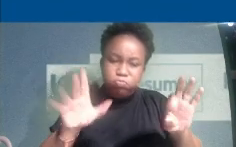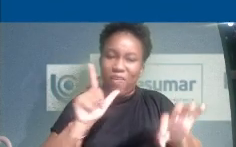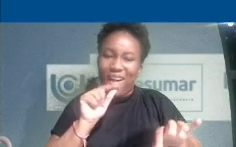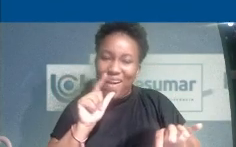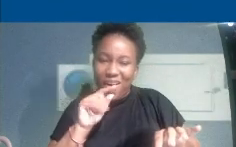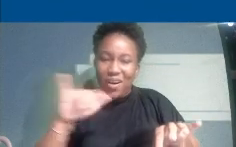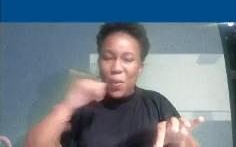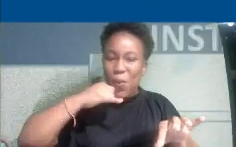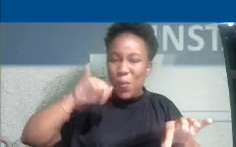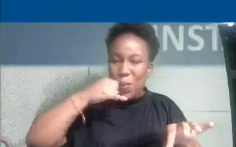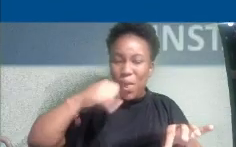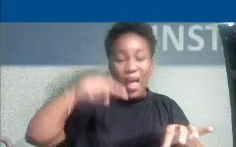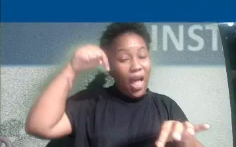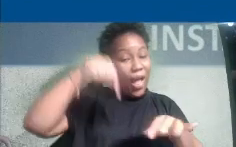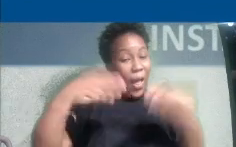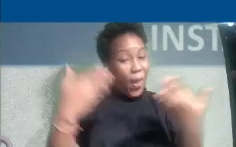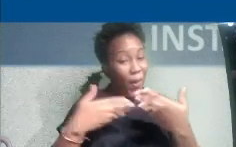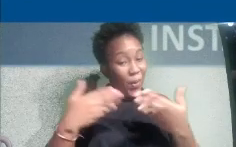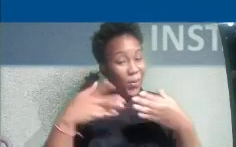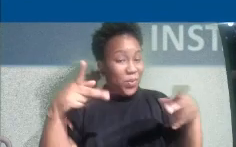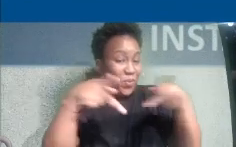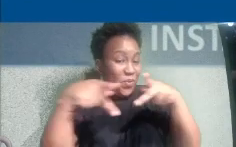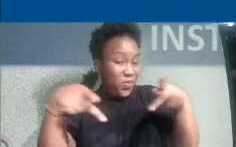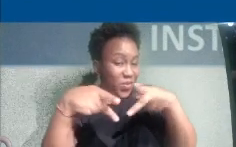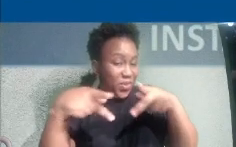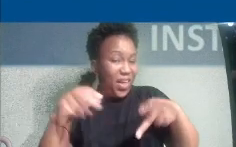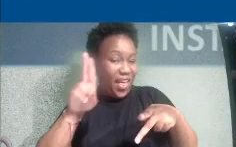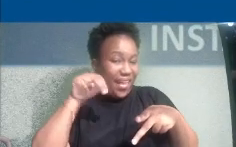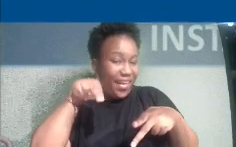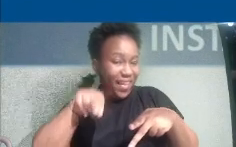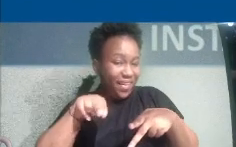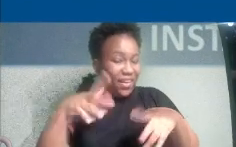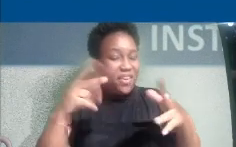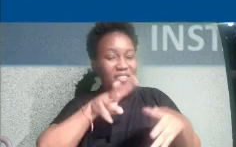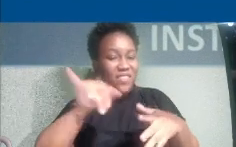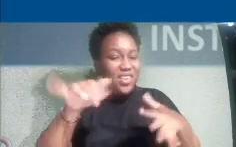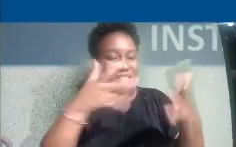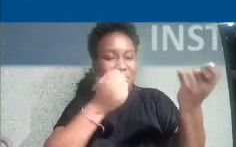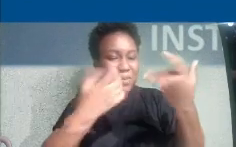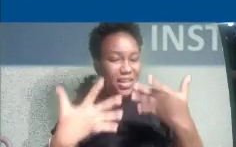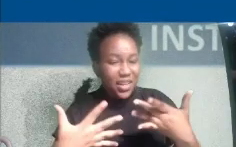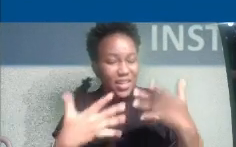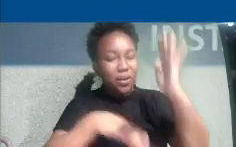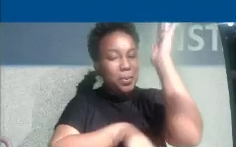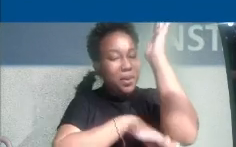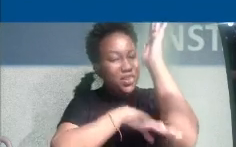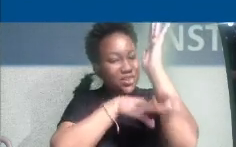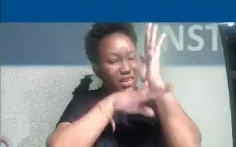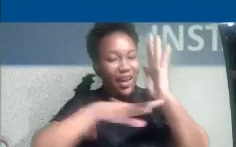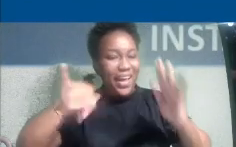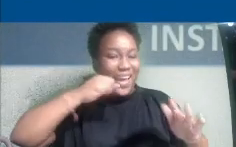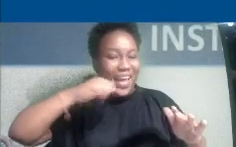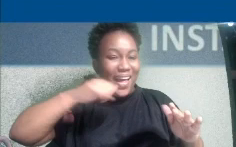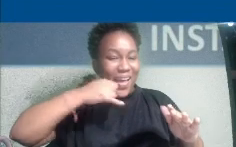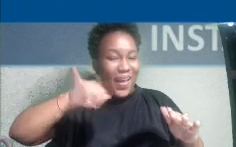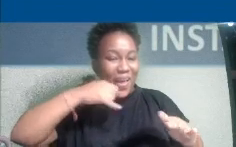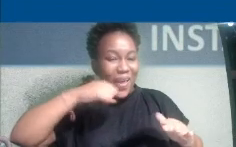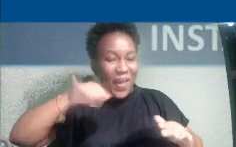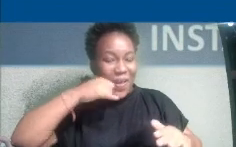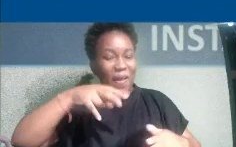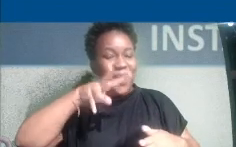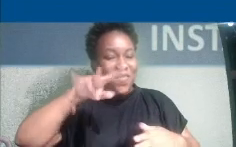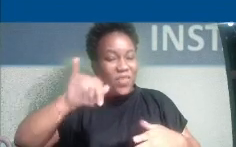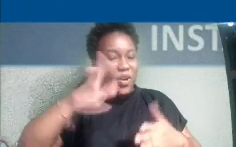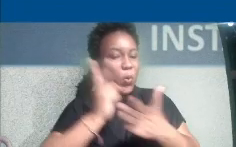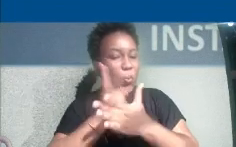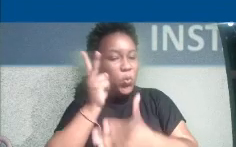quem fala é o professor Renan e hoje a gente vai trabalhar um pouquinho sobre instalações prediais elétricas. Então nós daremos sequência